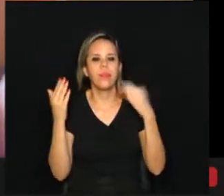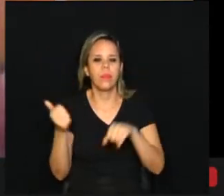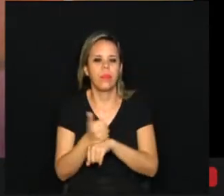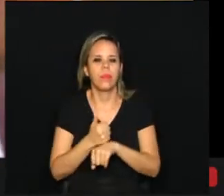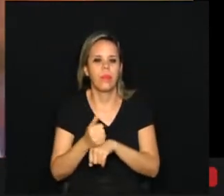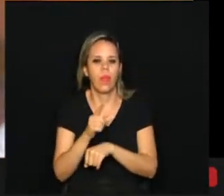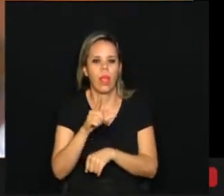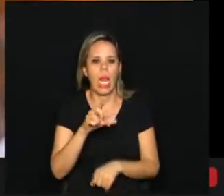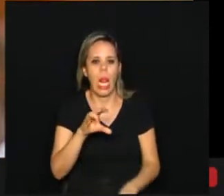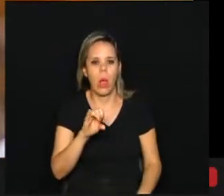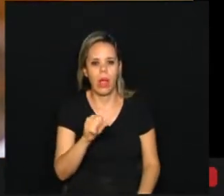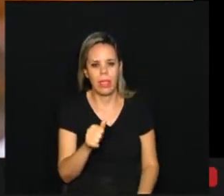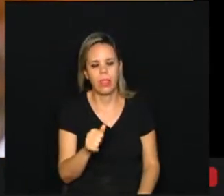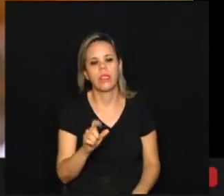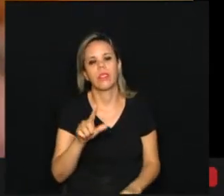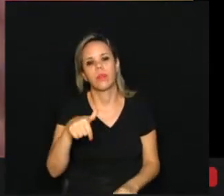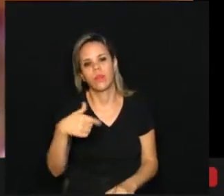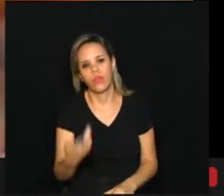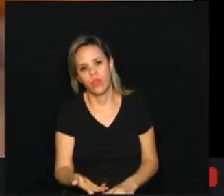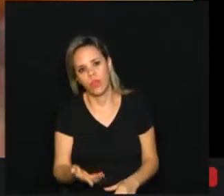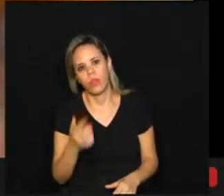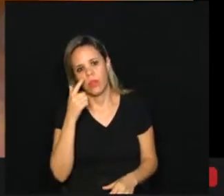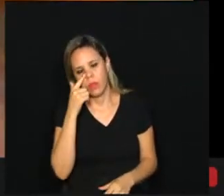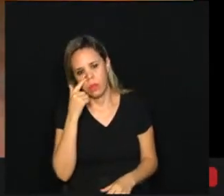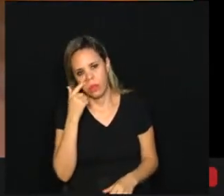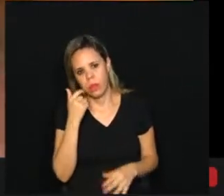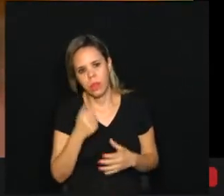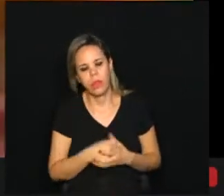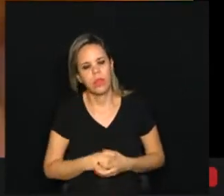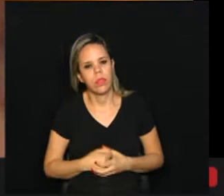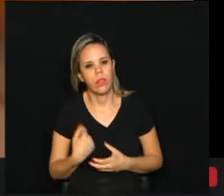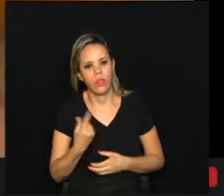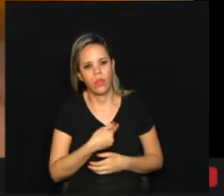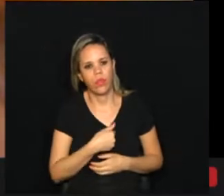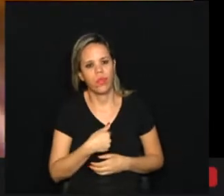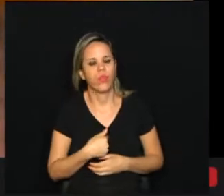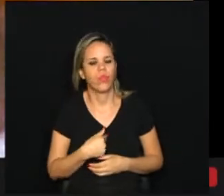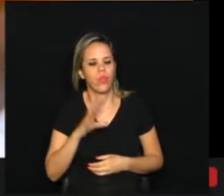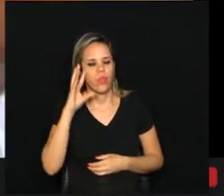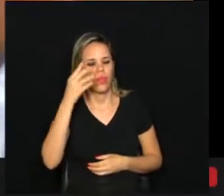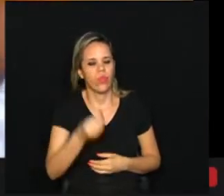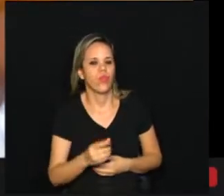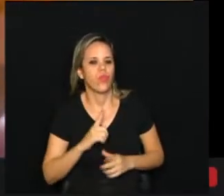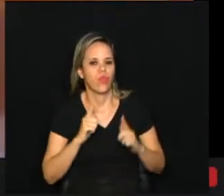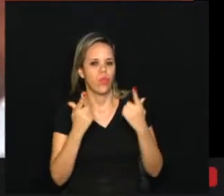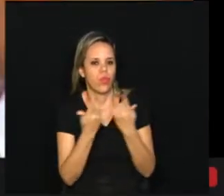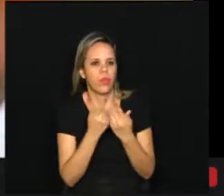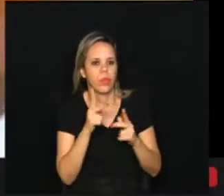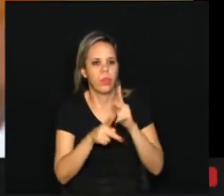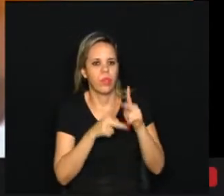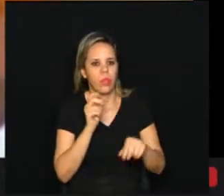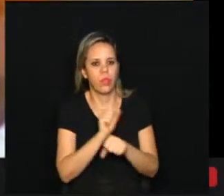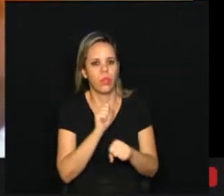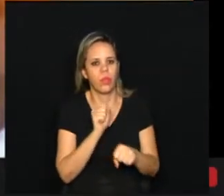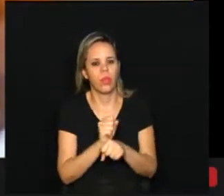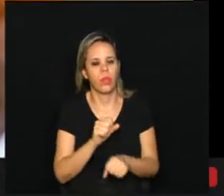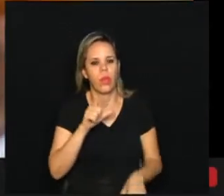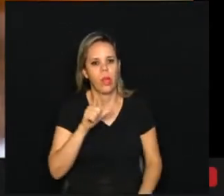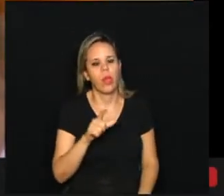o Lucas, e de repente era o que deu a entender é que tinha um grupo de pessoas esperando por